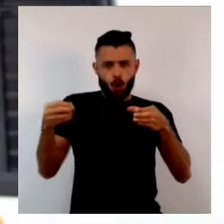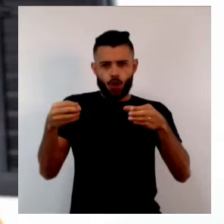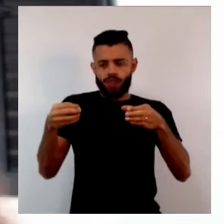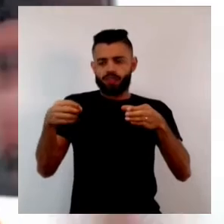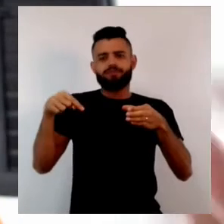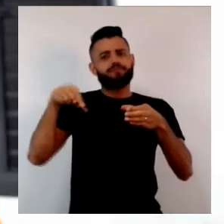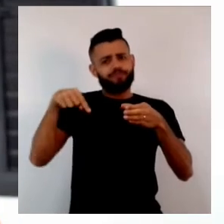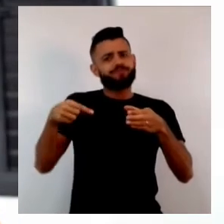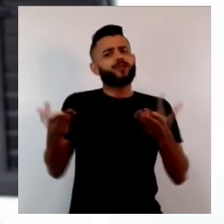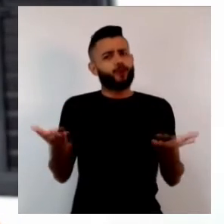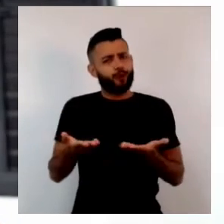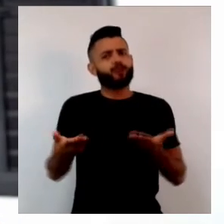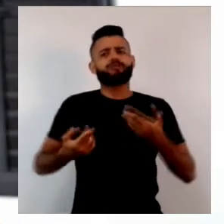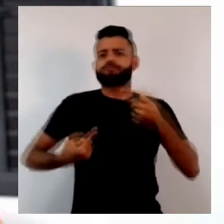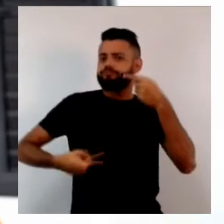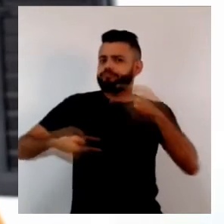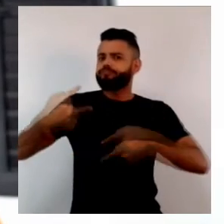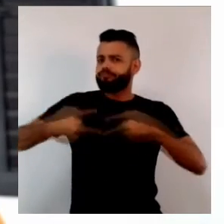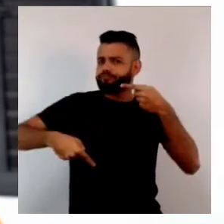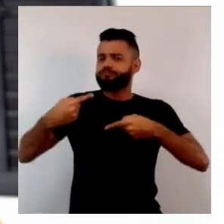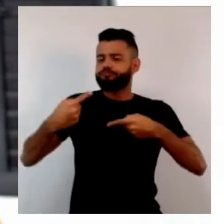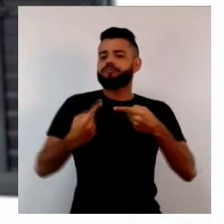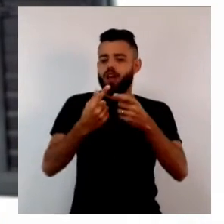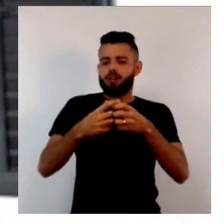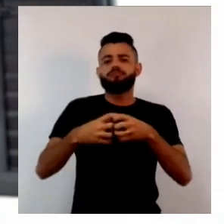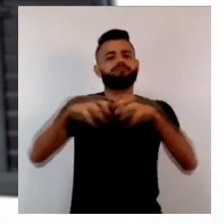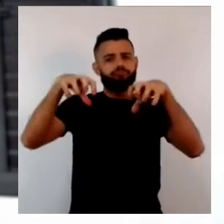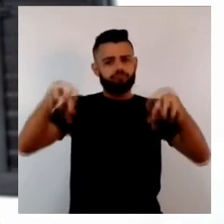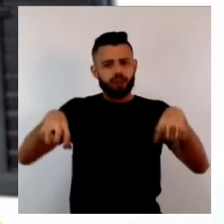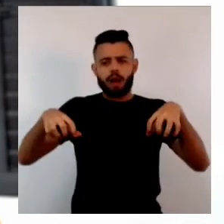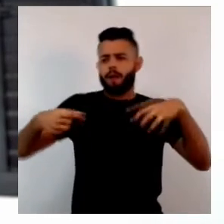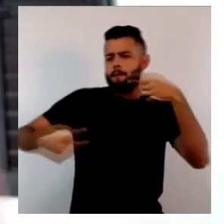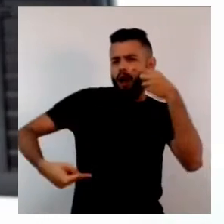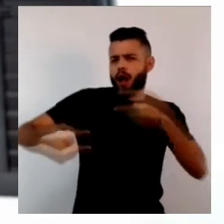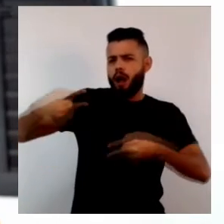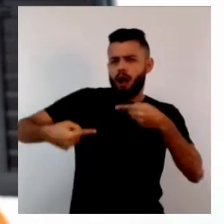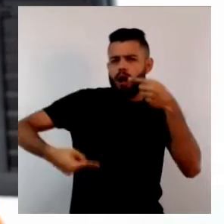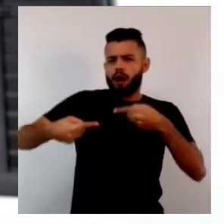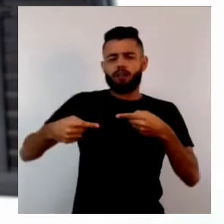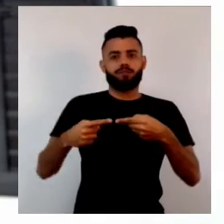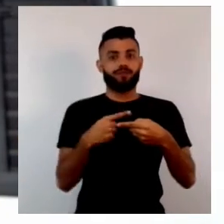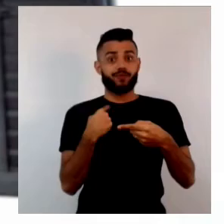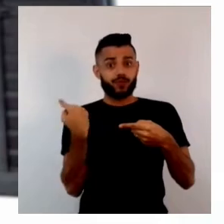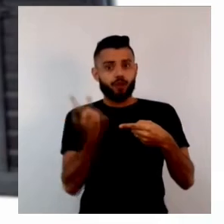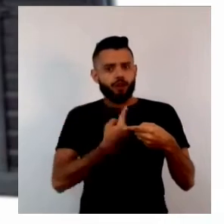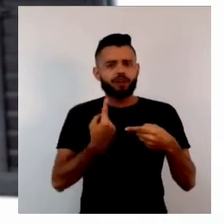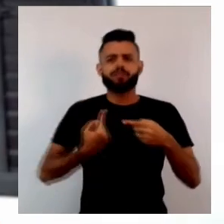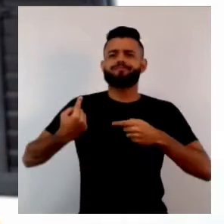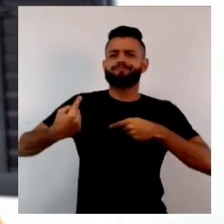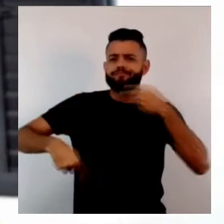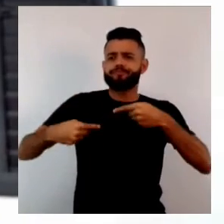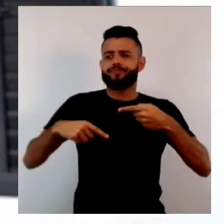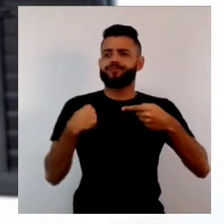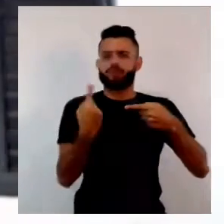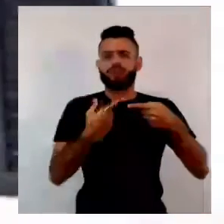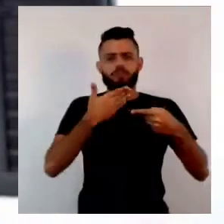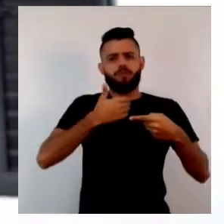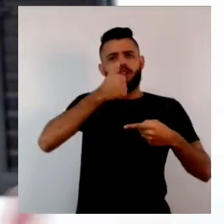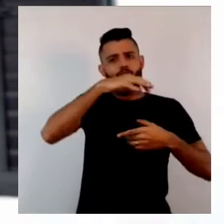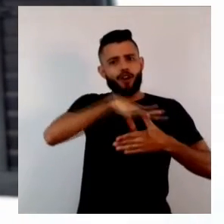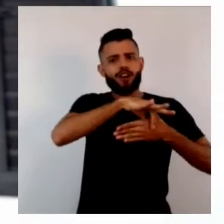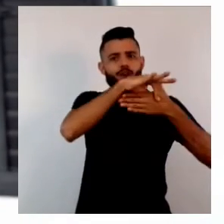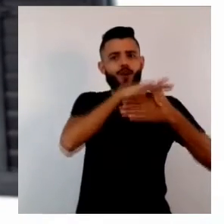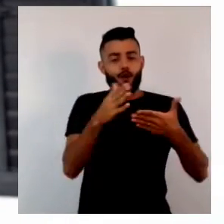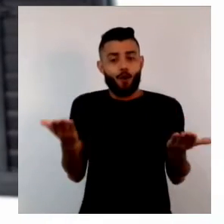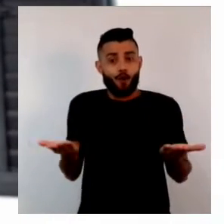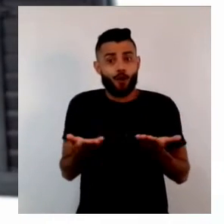dizer, um debate polarizado, um debate em que a gente, até nessa discussão, leva vantagem. A maior parte das pessoas hoje, incrivelmente,